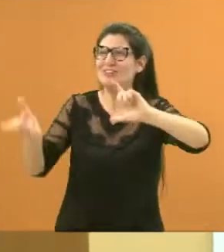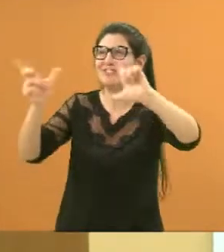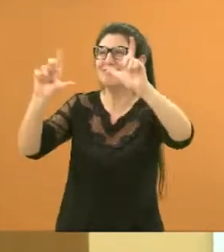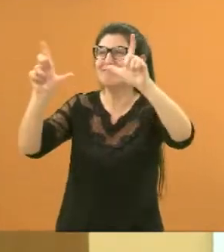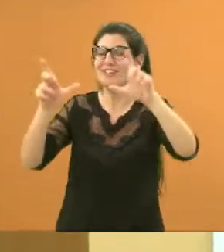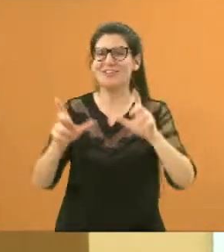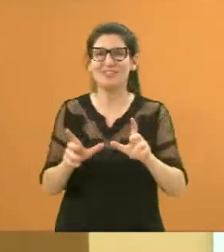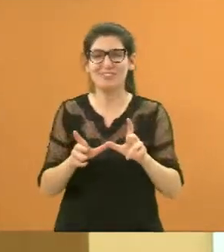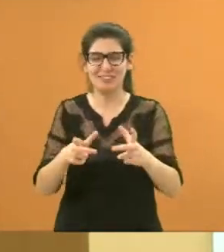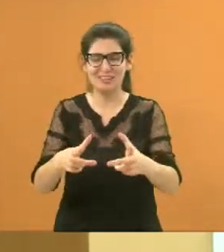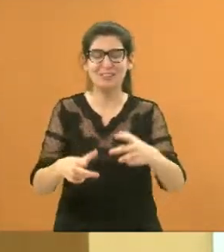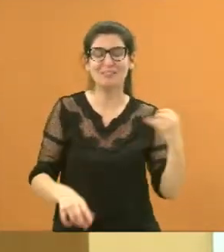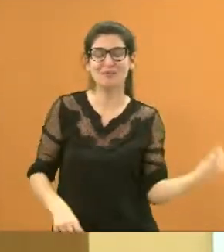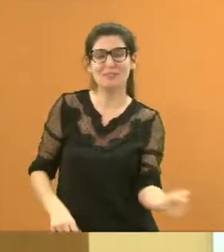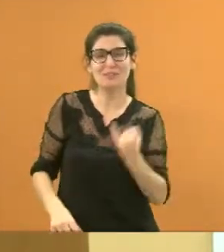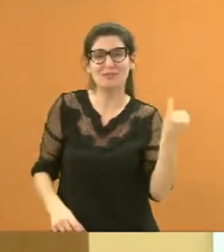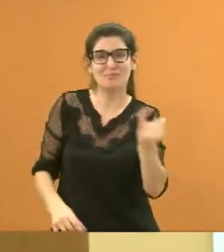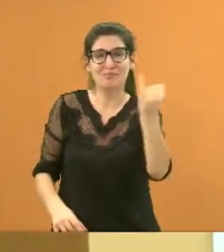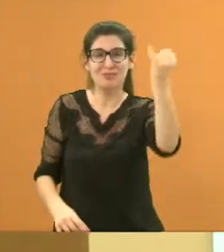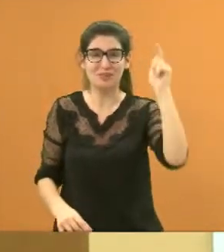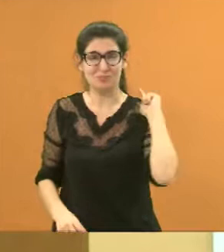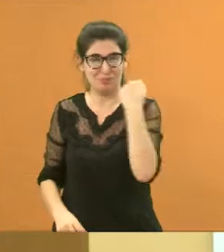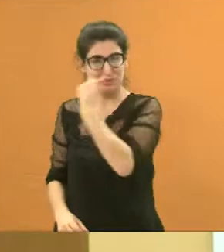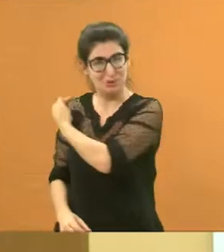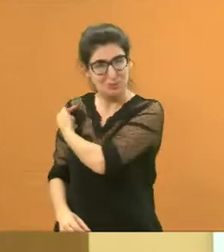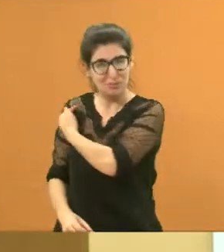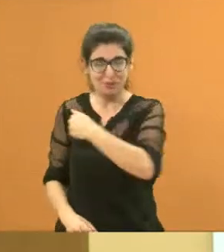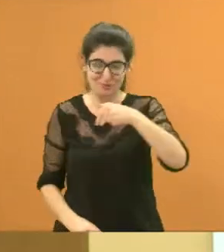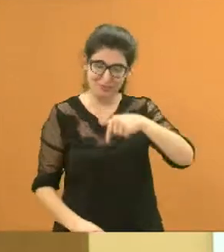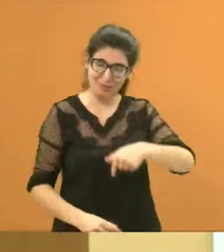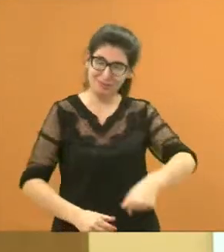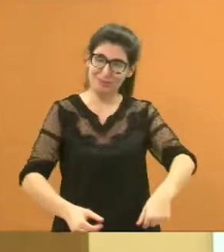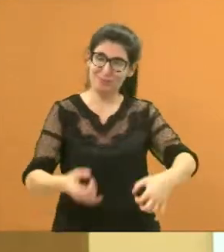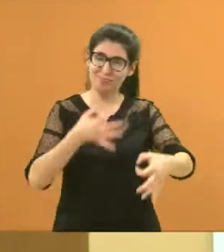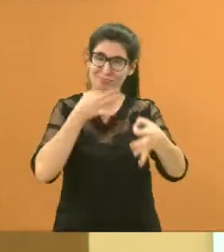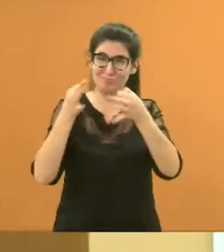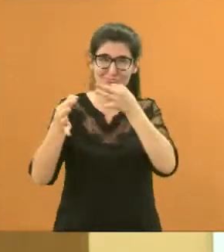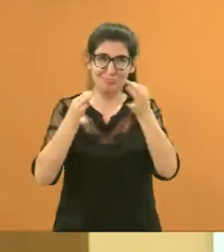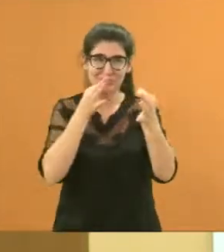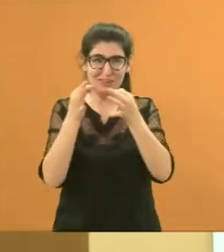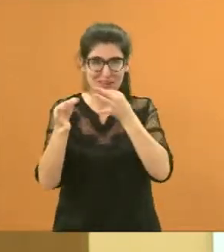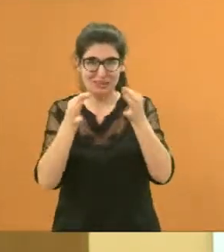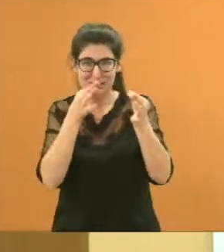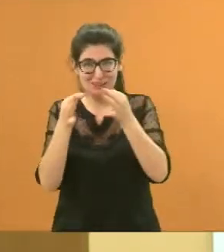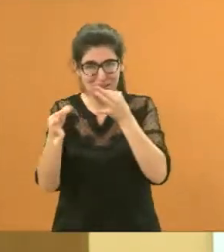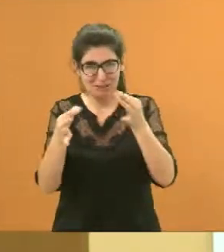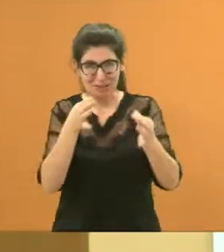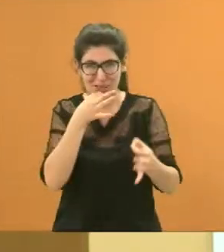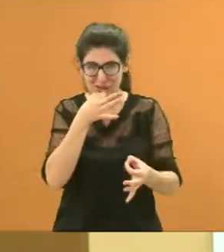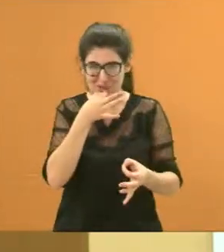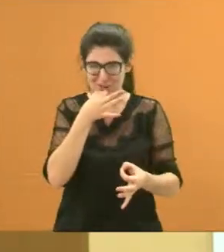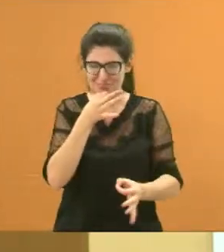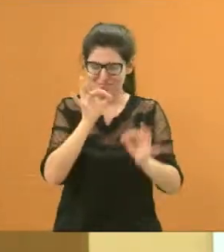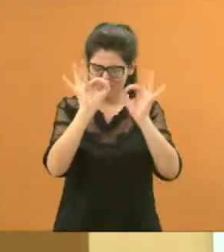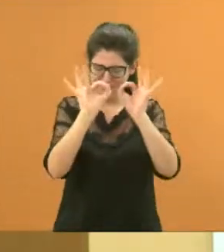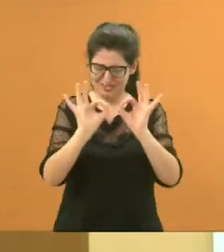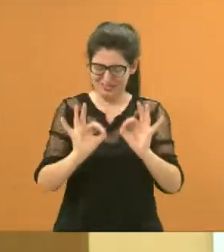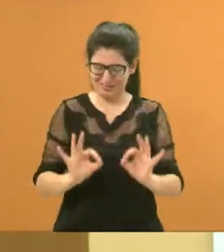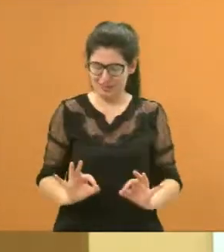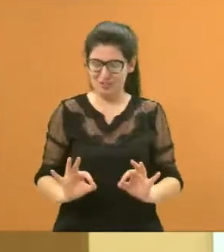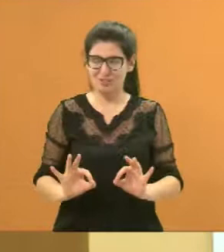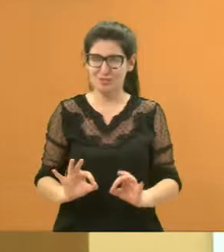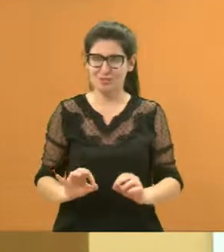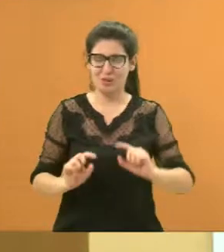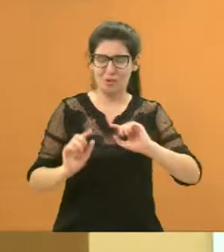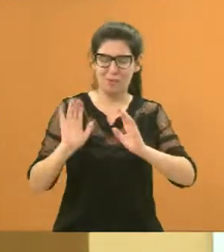Então, é importante para nós aqui estarmos utilizando esse espaço, nos expressar, né, de uma forma coerente, para que as pessoas, de fato,